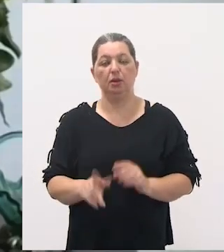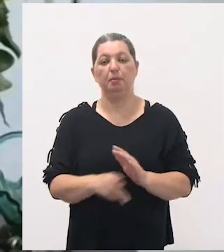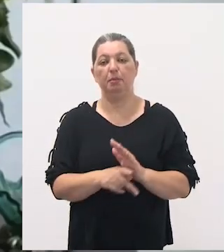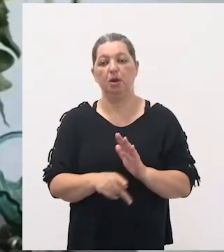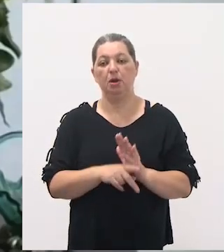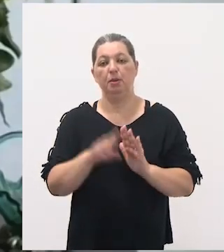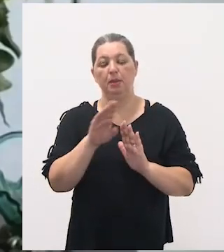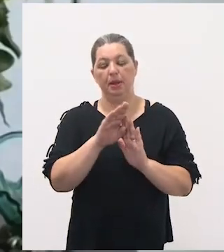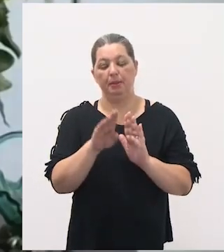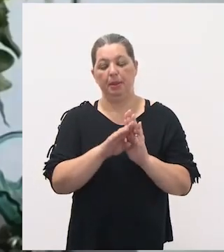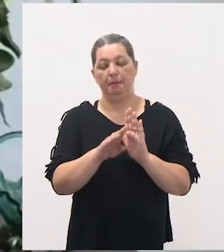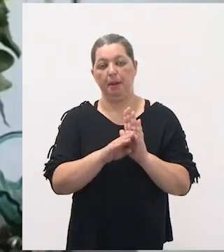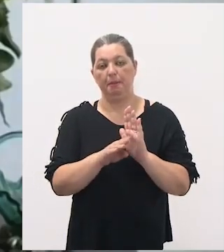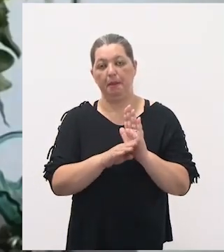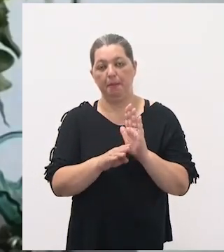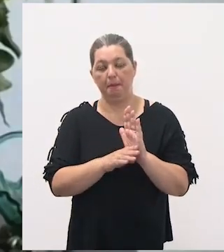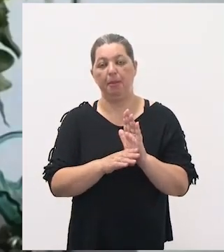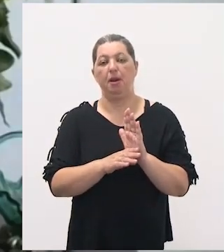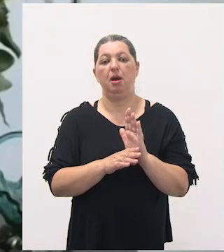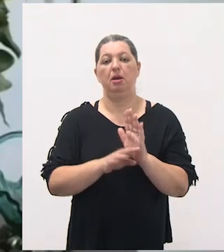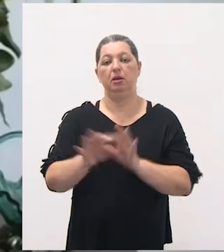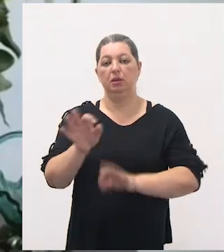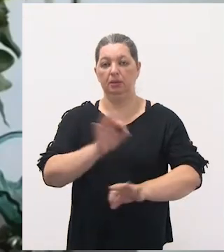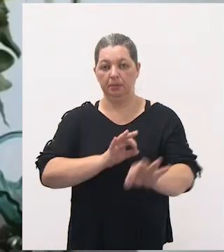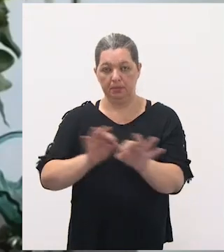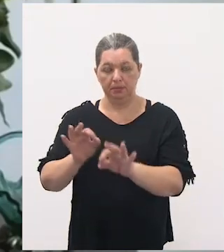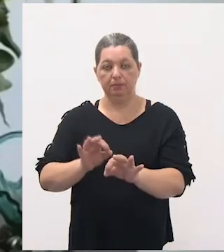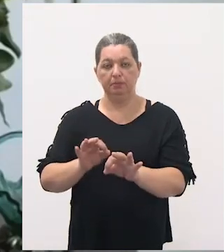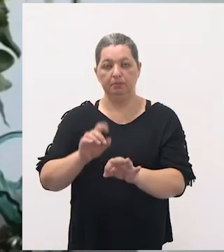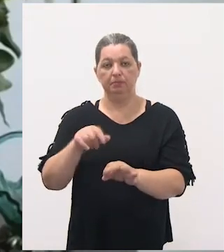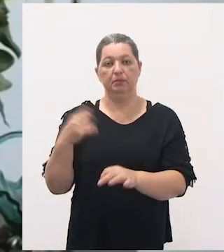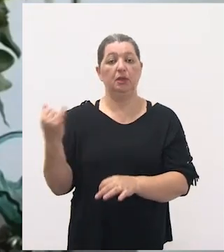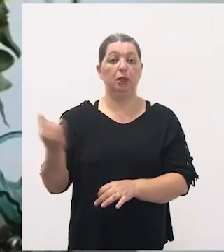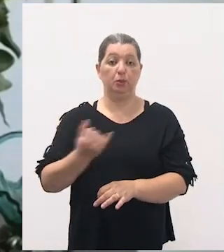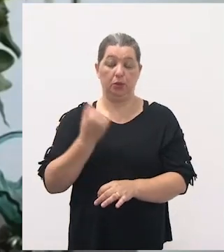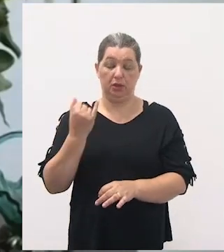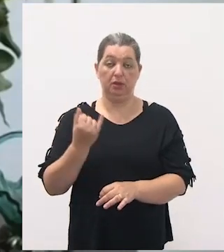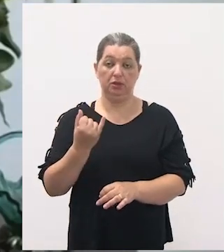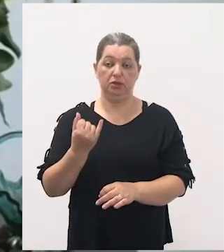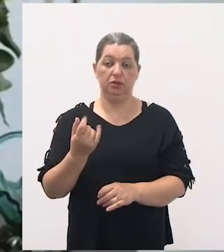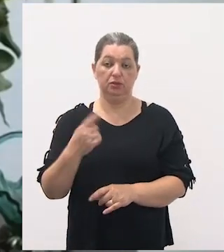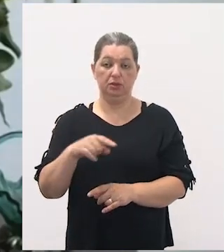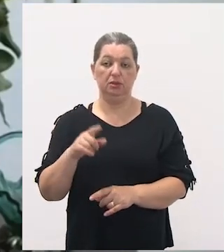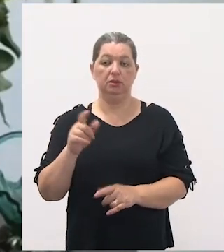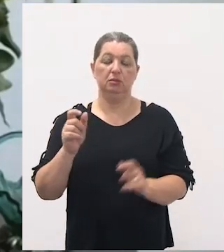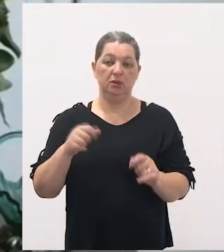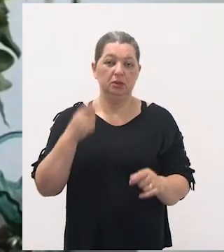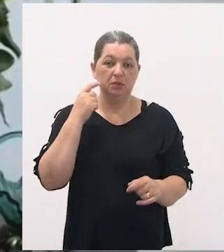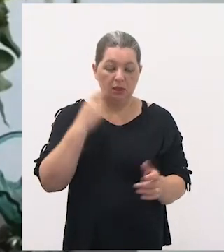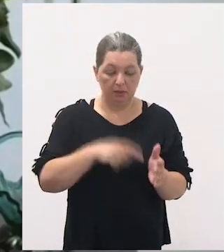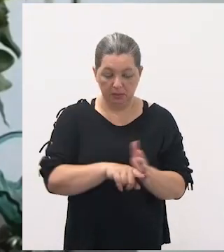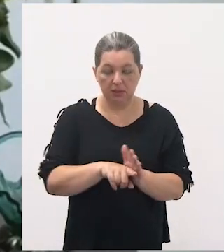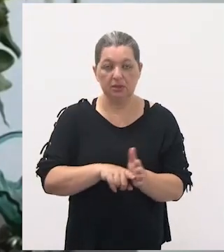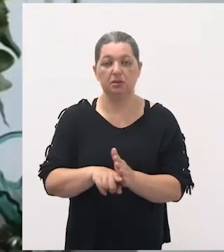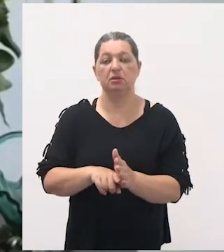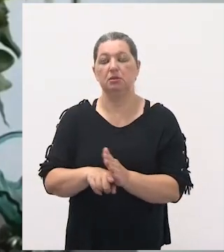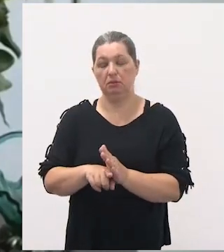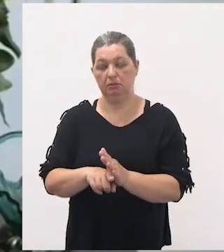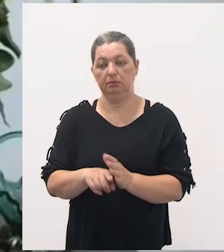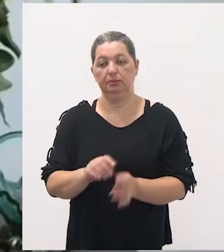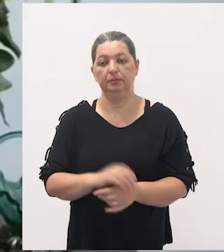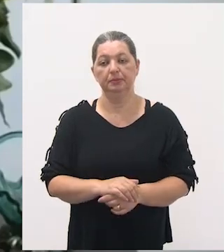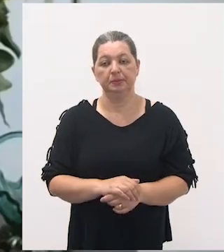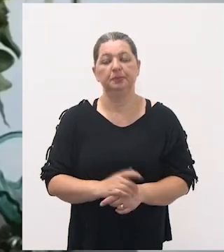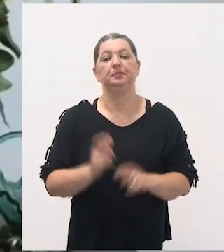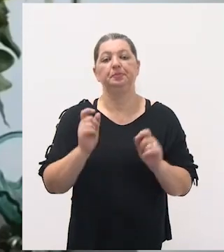de avaliação, onde nós temos análises muito importantes, como vocês puderam navegar, informações importantes,